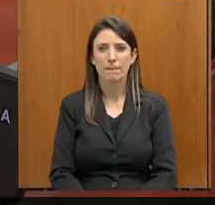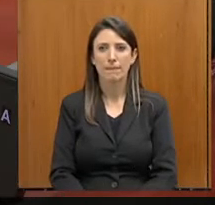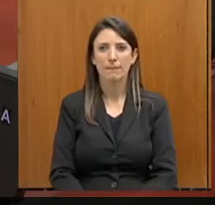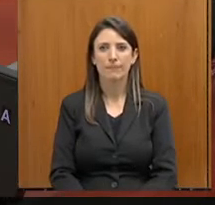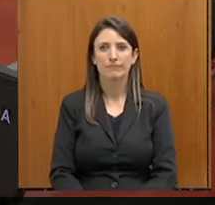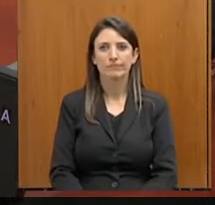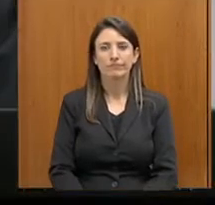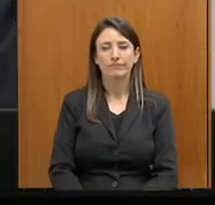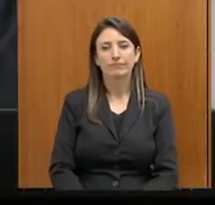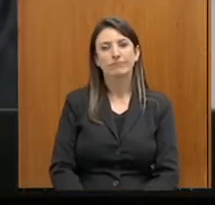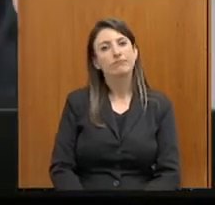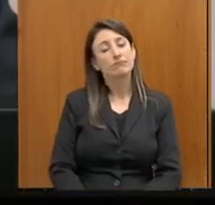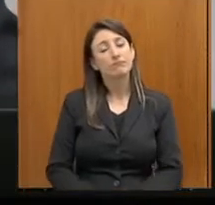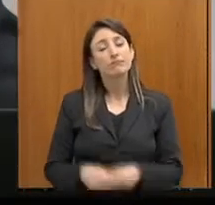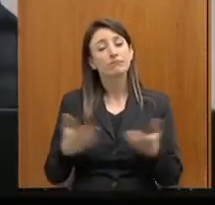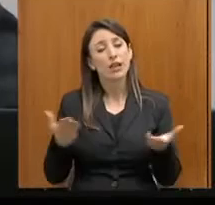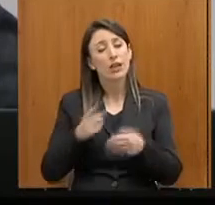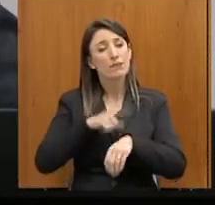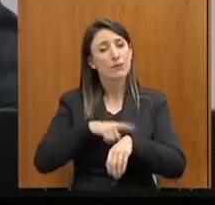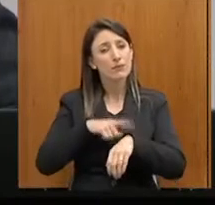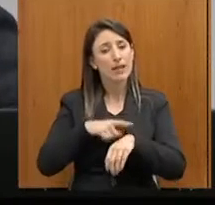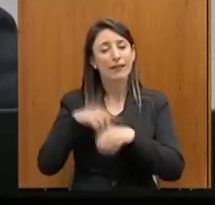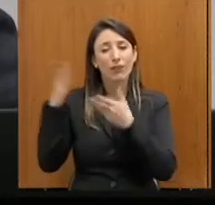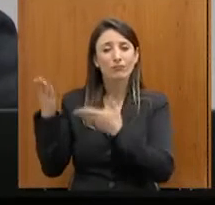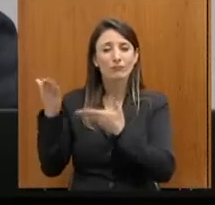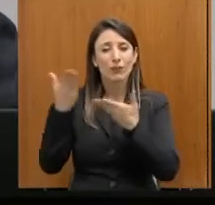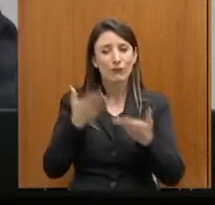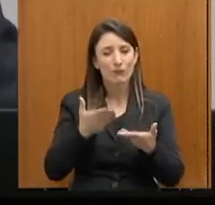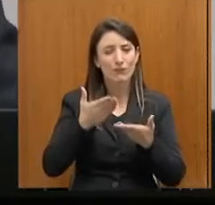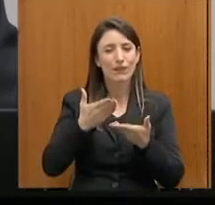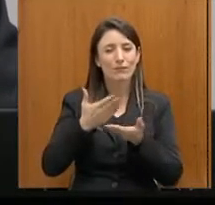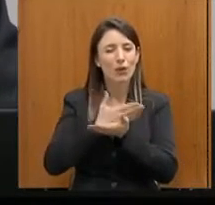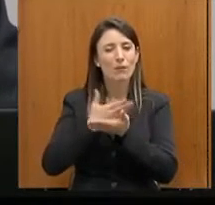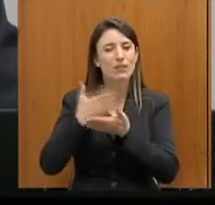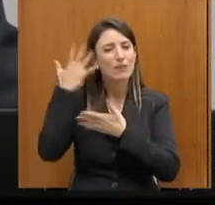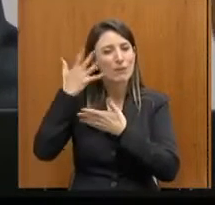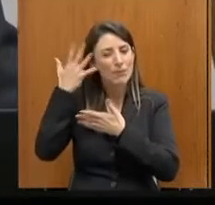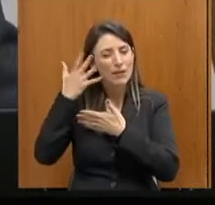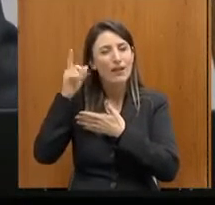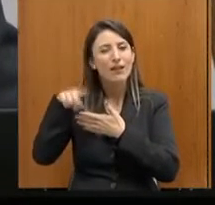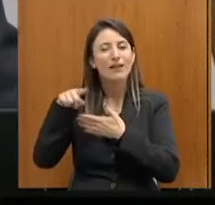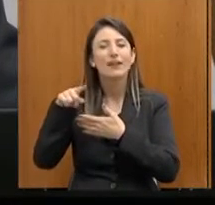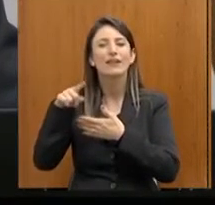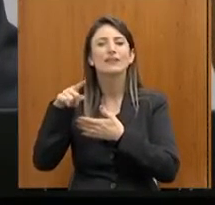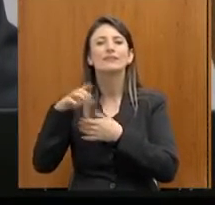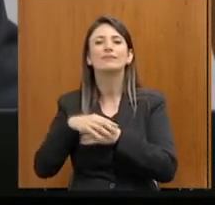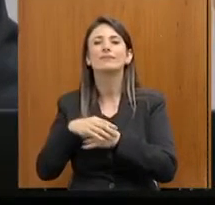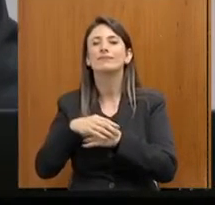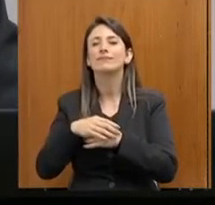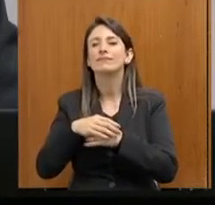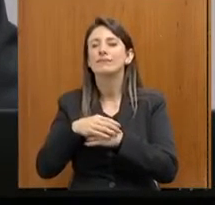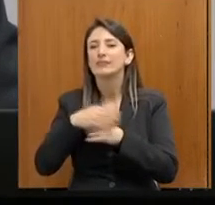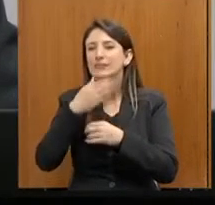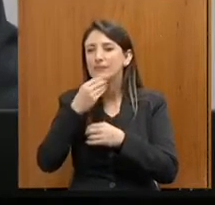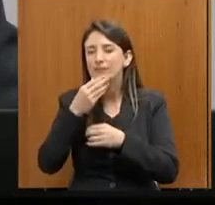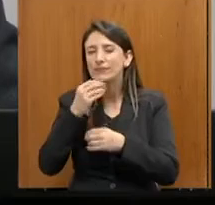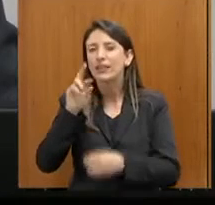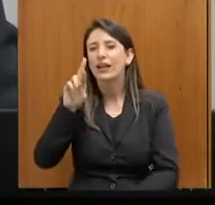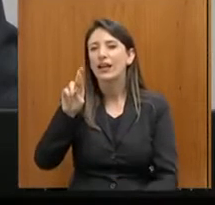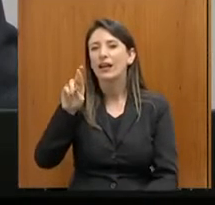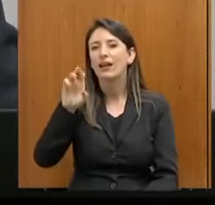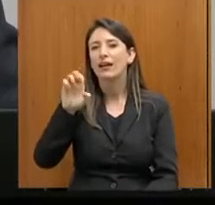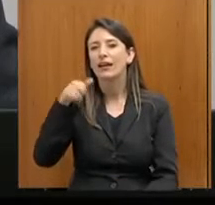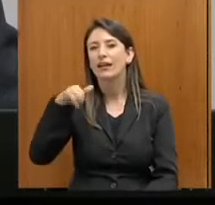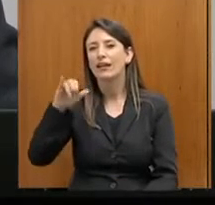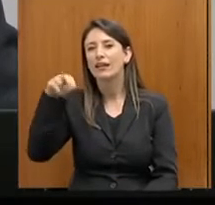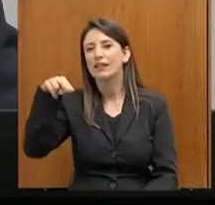e esse momento para suas considerações iniciais a presidência passa a palavra ao celentissimo senhor Reynaldo